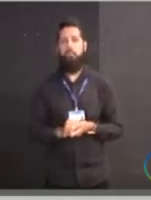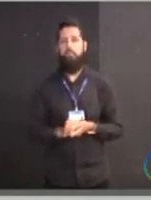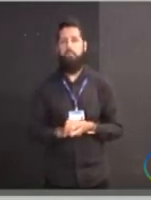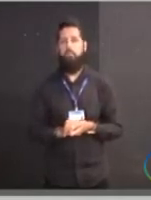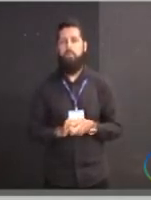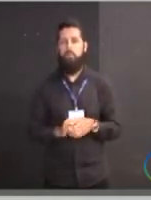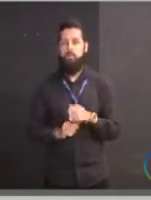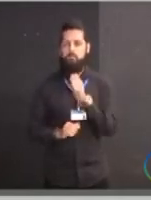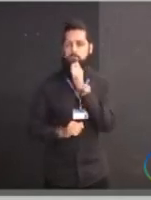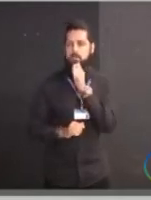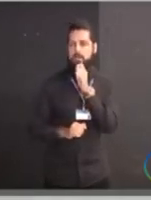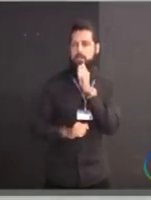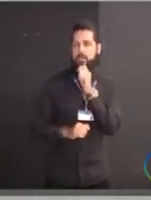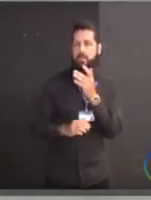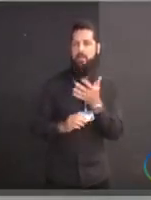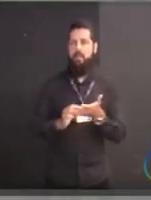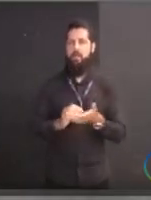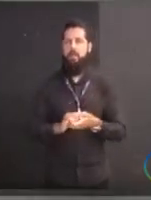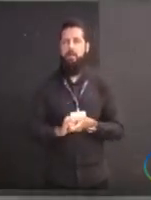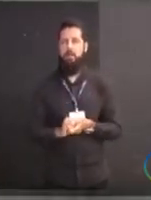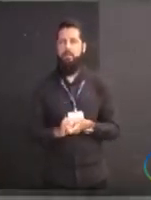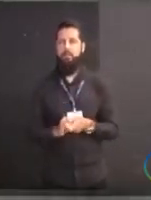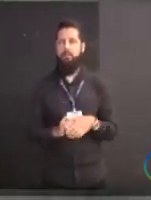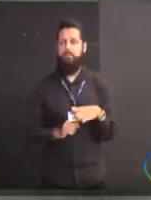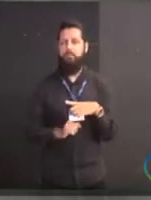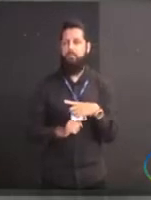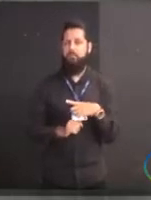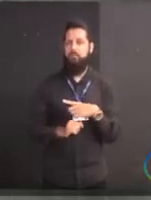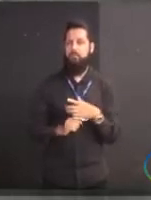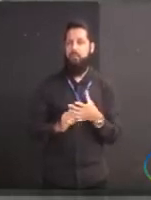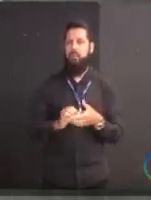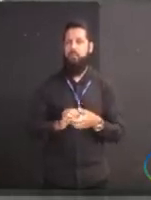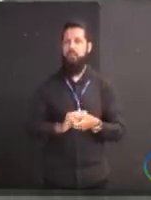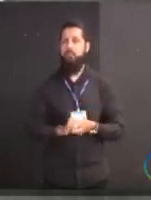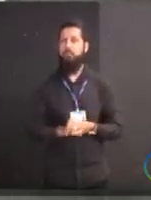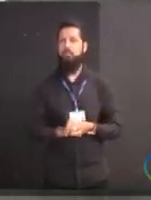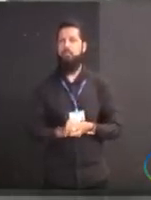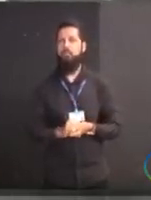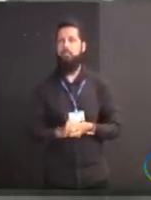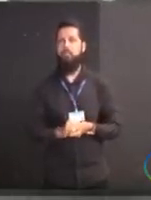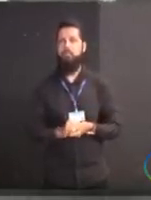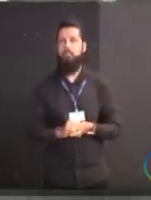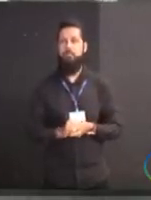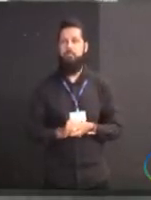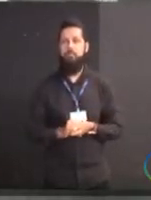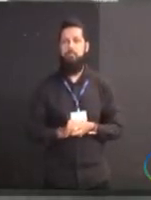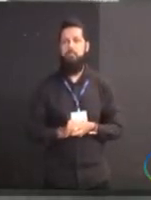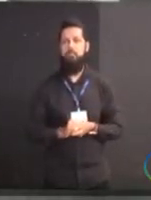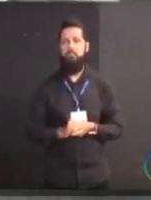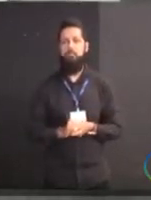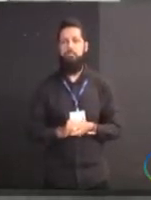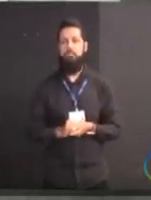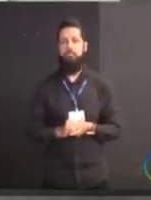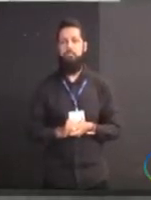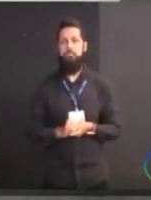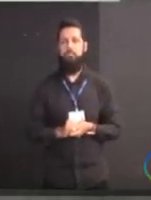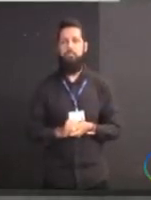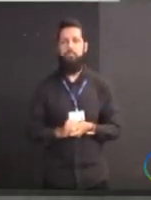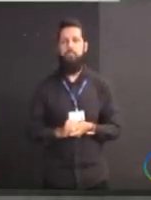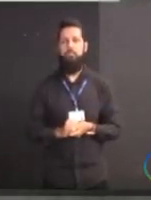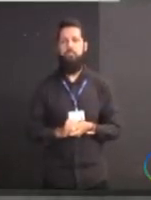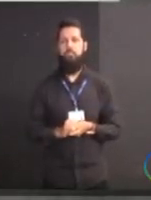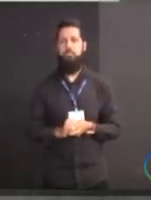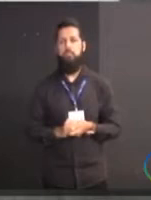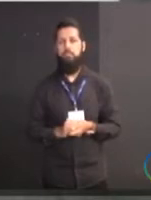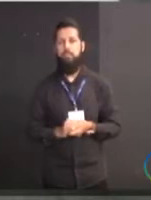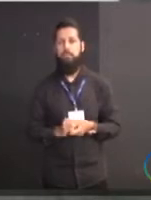sobre a poluição, né? Sim. Que existe então a necessidade do homem plantar primeiro um jardim na sua mente, para depois acabar com a